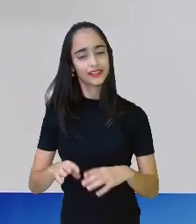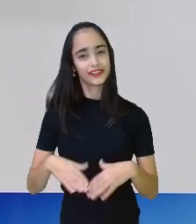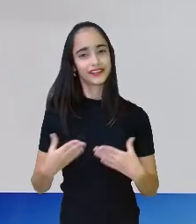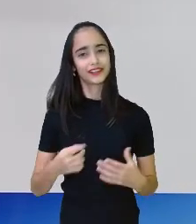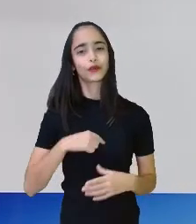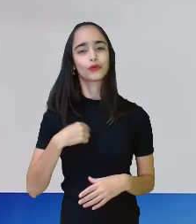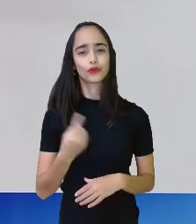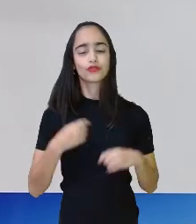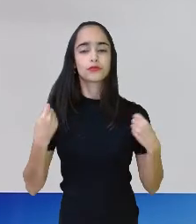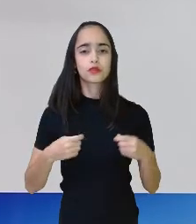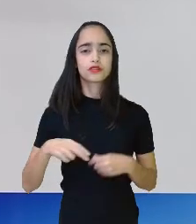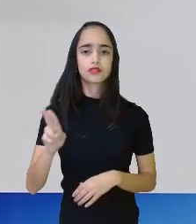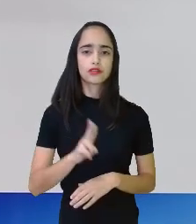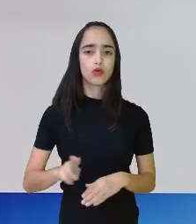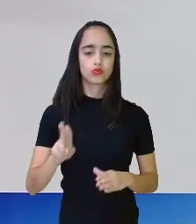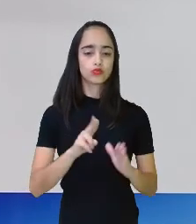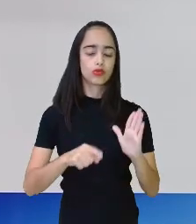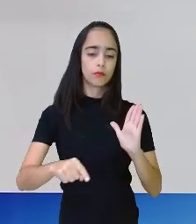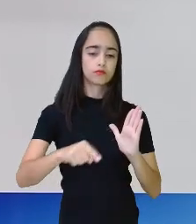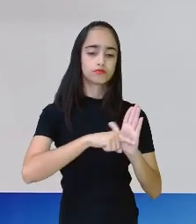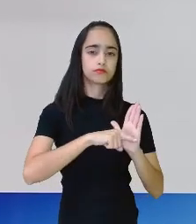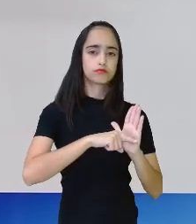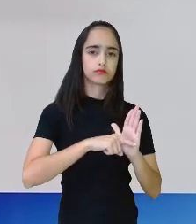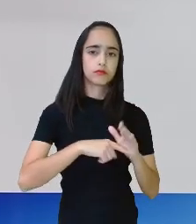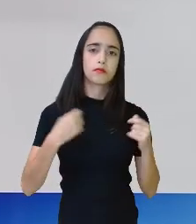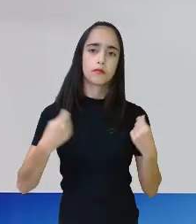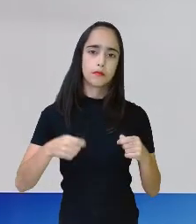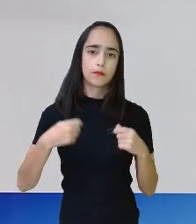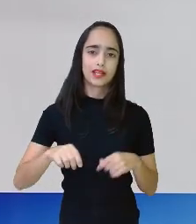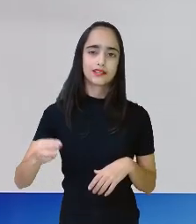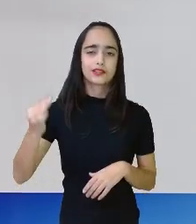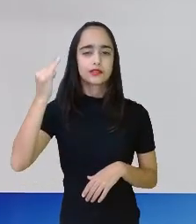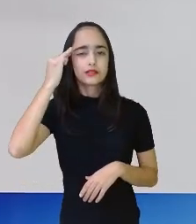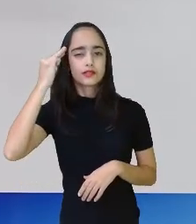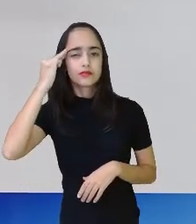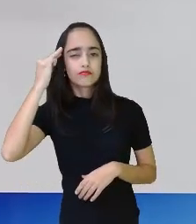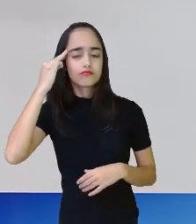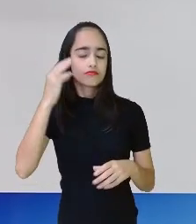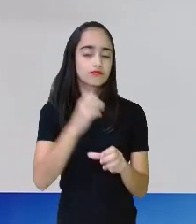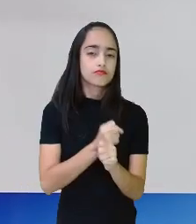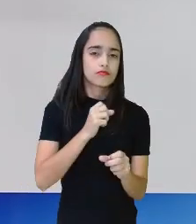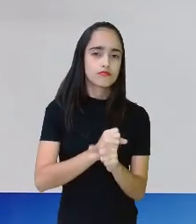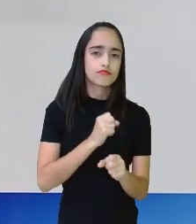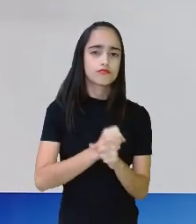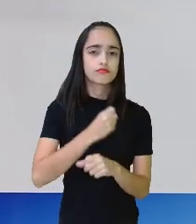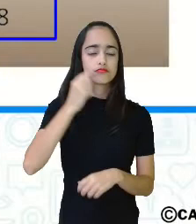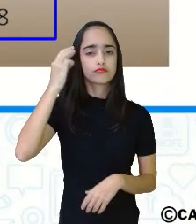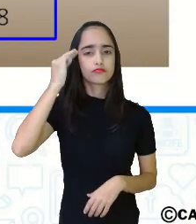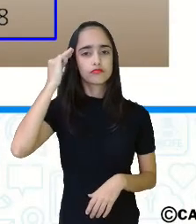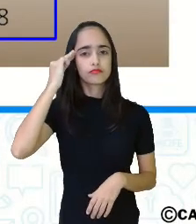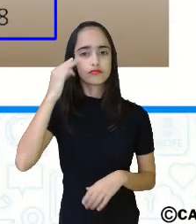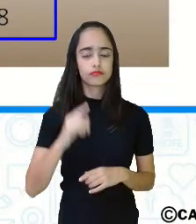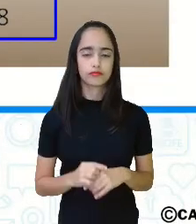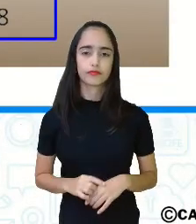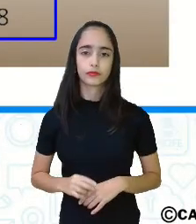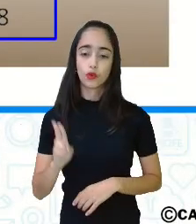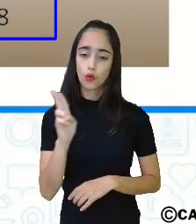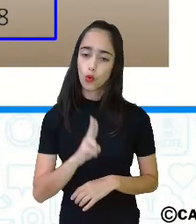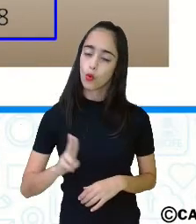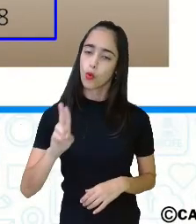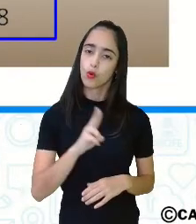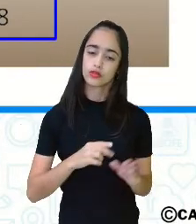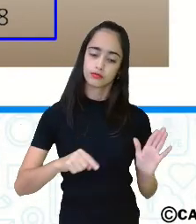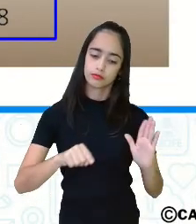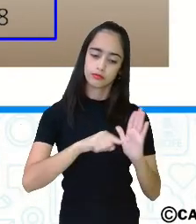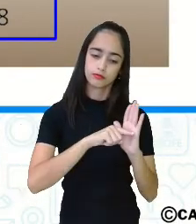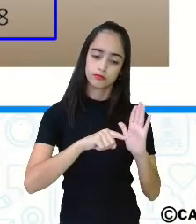aí uma subtração oculta, um cálculo mental, mas que vai estar envolvendo uma subtração, tá certo? Vai diminuindo de